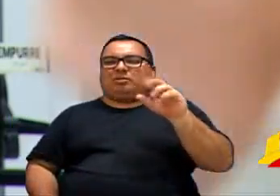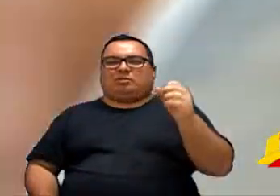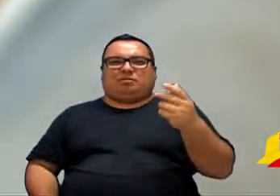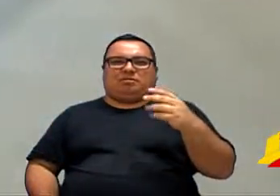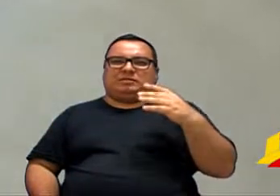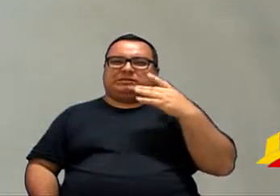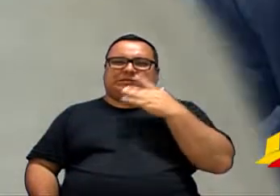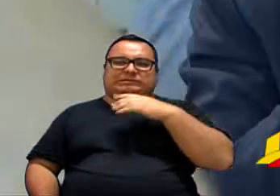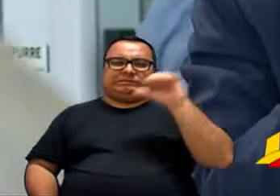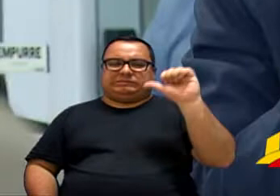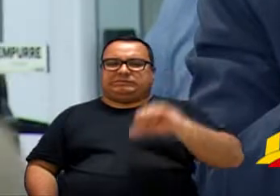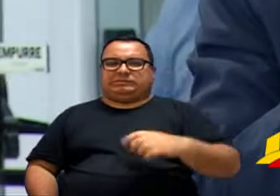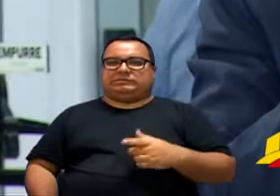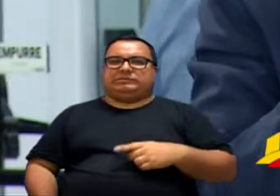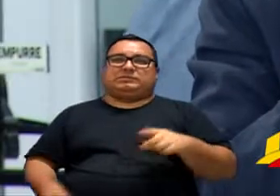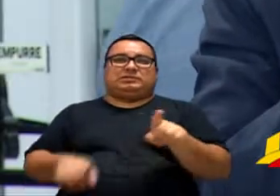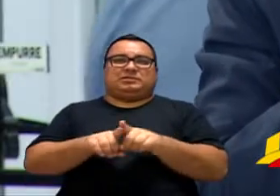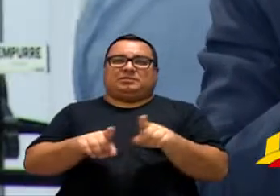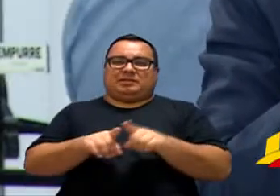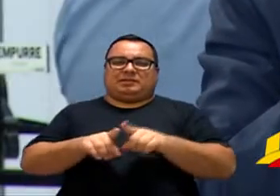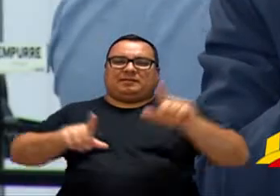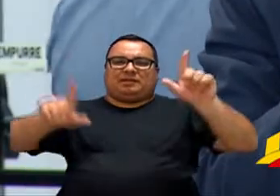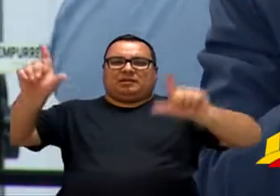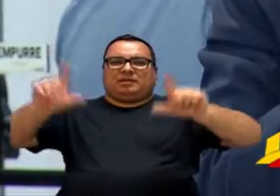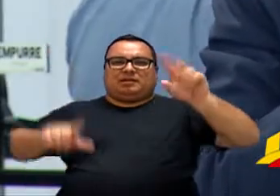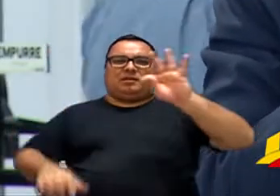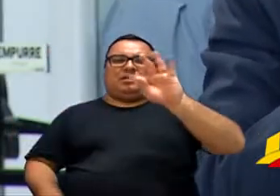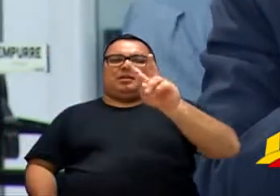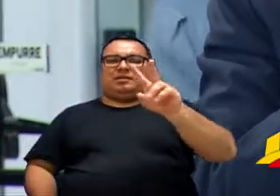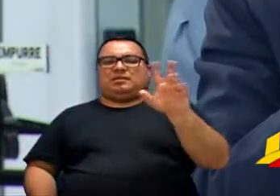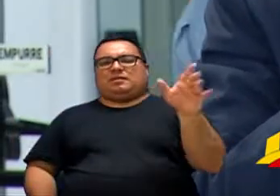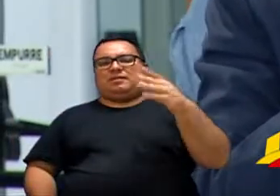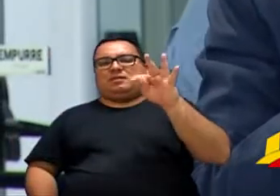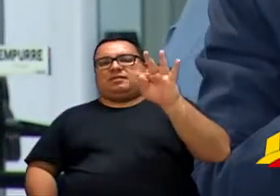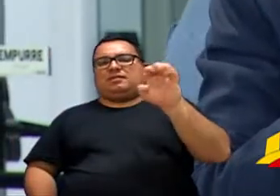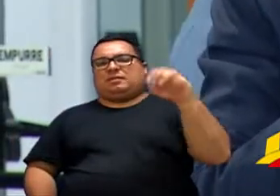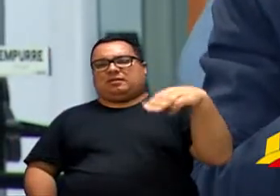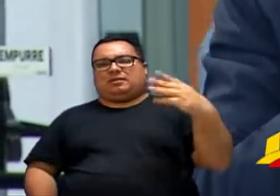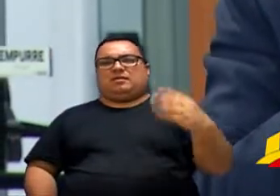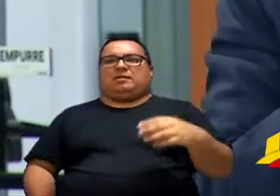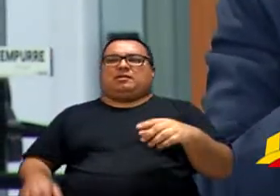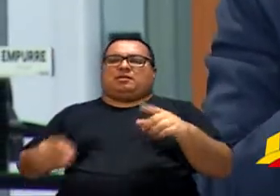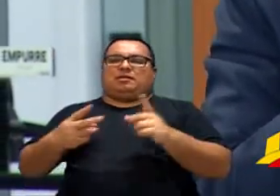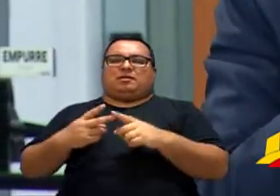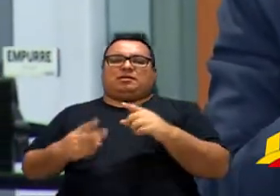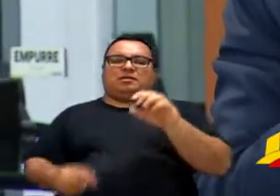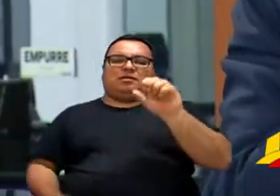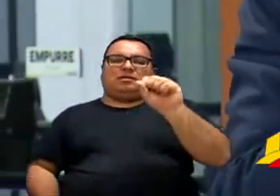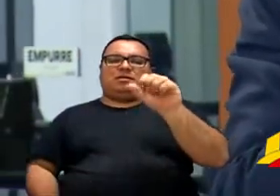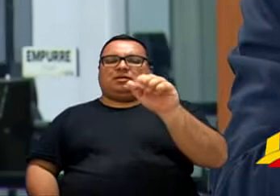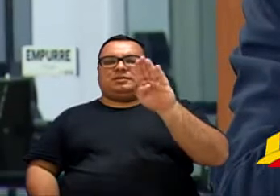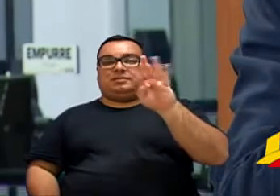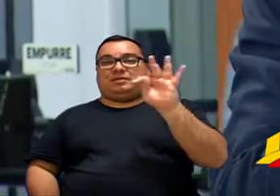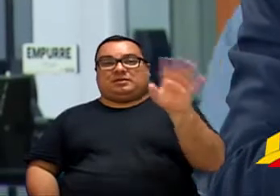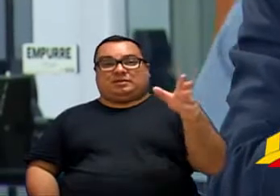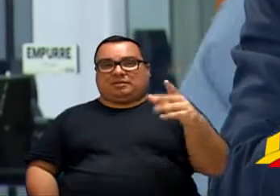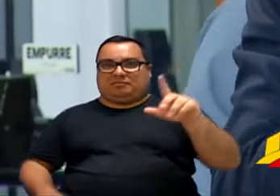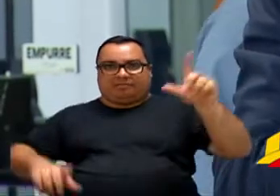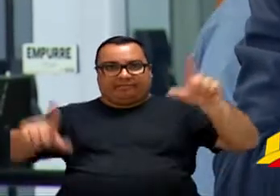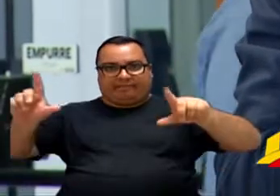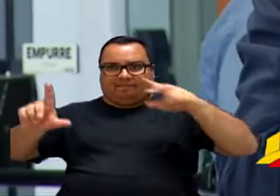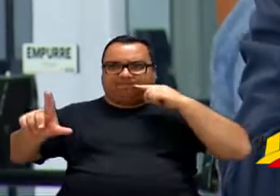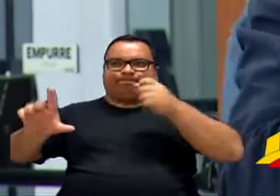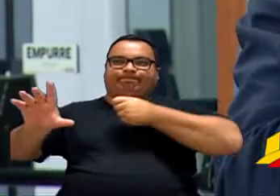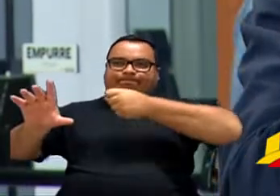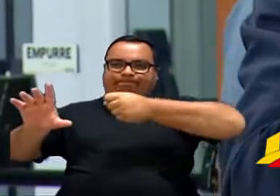relatando aí dificuldade foi matéria da TV TEM foi matéria do SBT muitas pessoas reclamaram sobre isso e que que esse munícipe recebeu uma